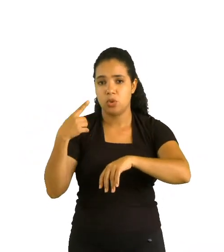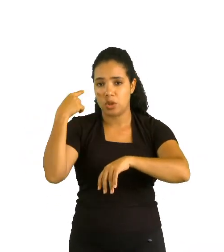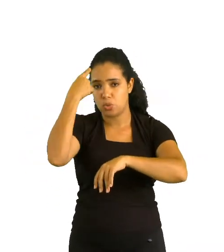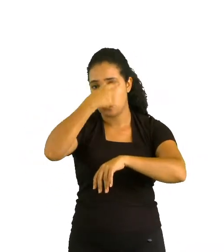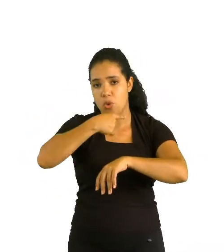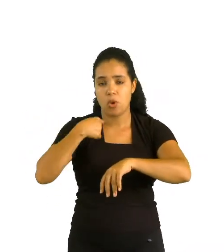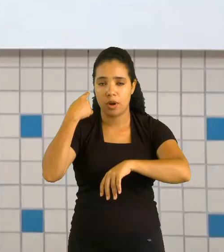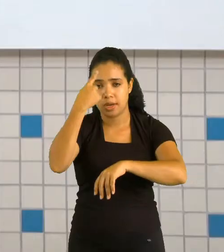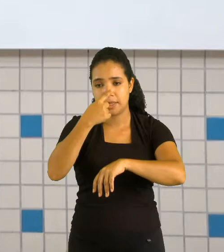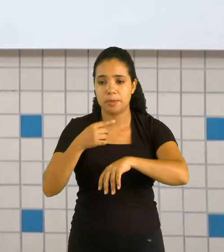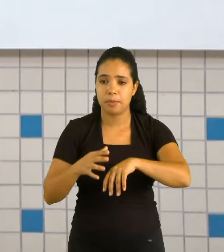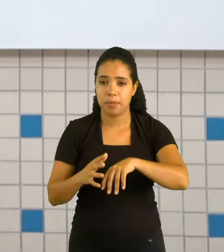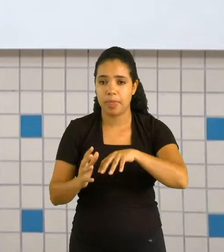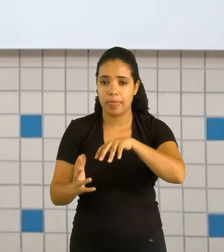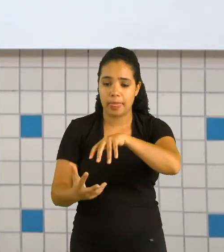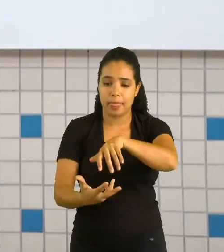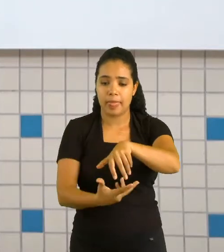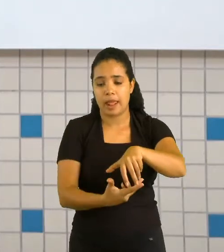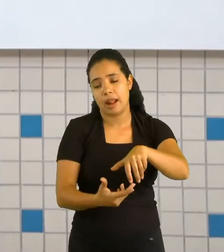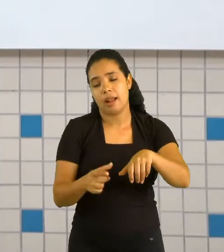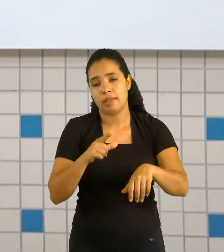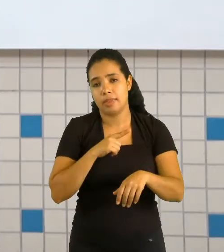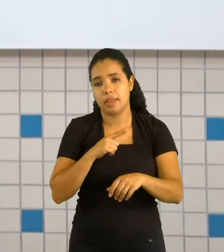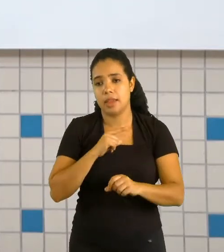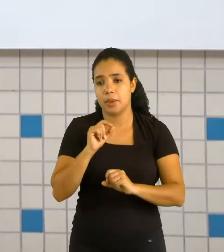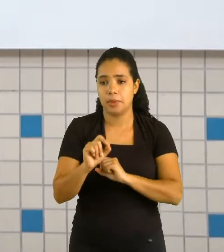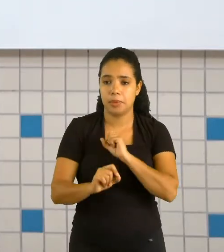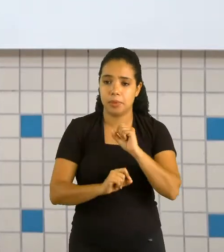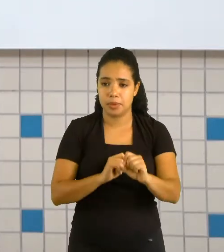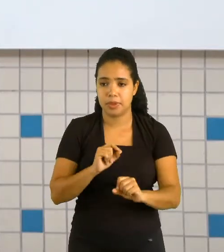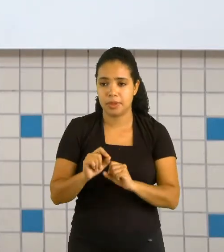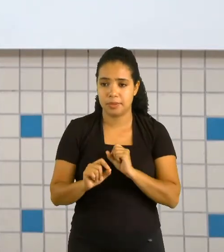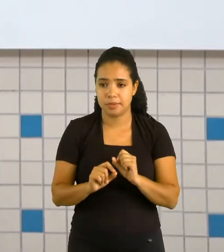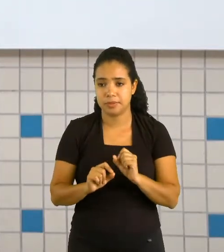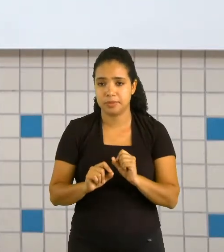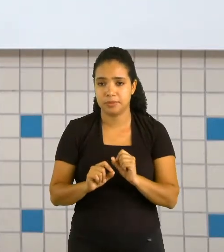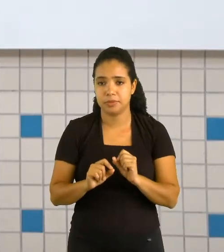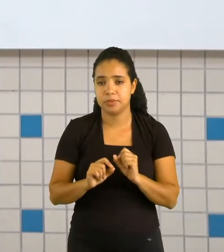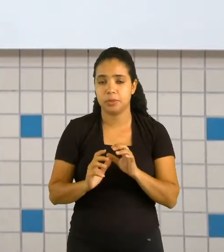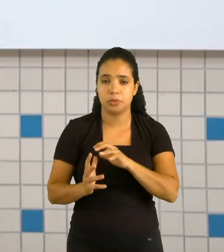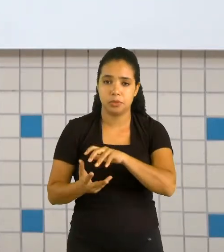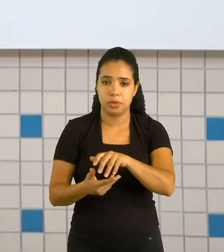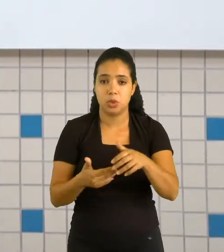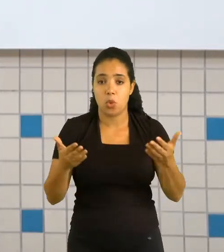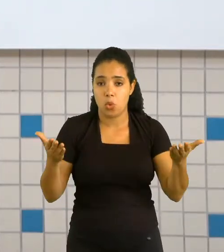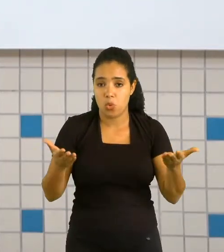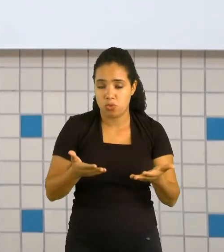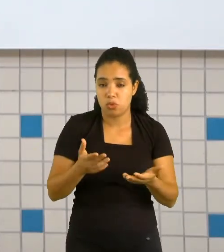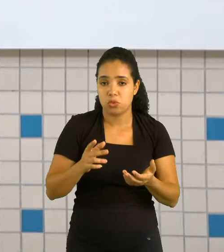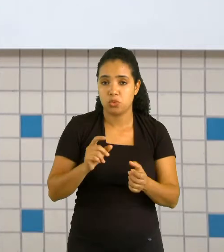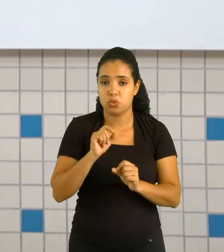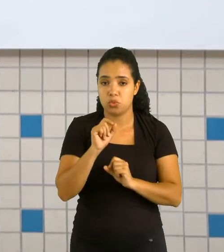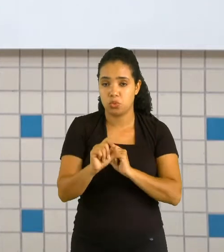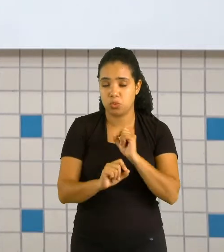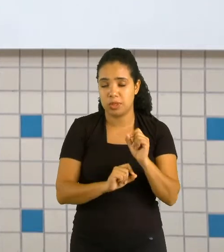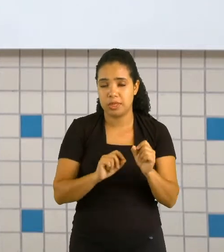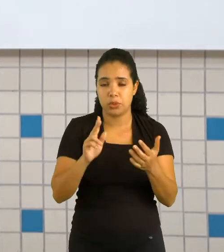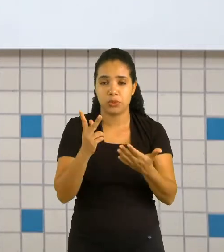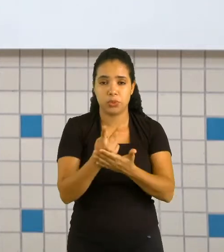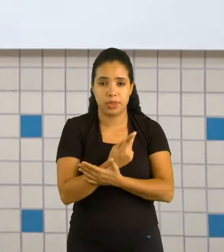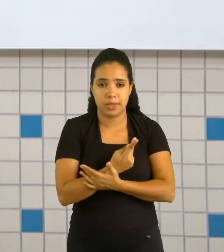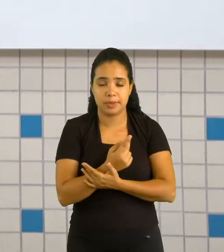ele traz algumas consequências para o nosso planeta, né? Então uma